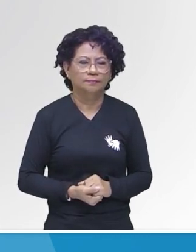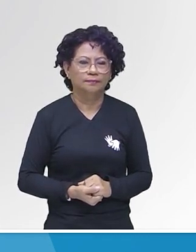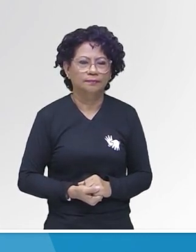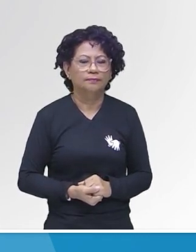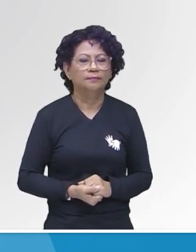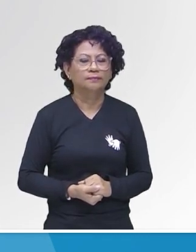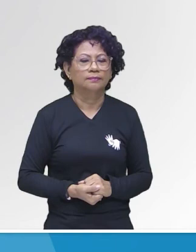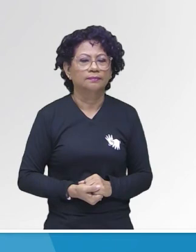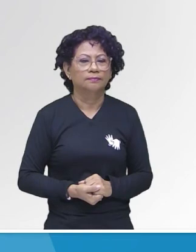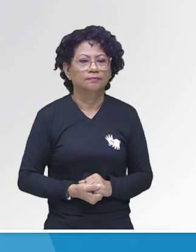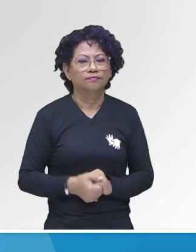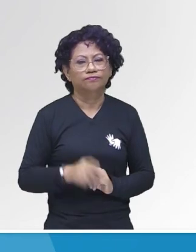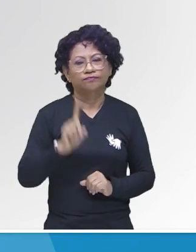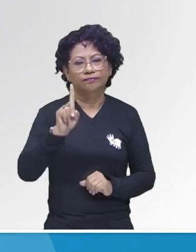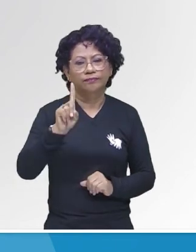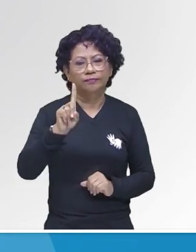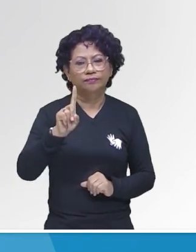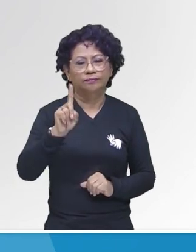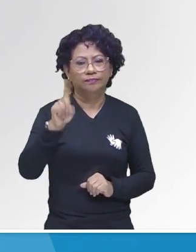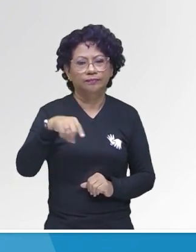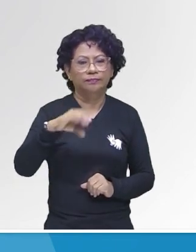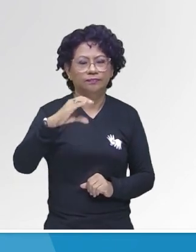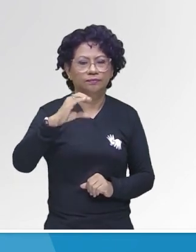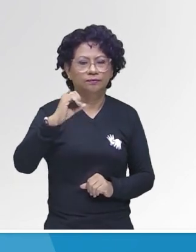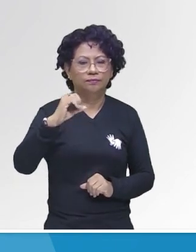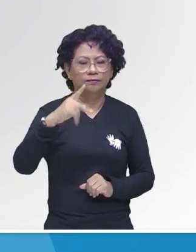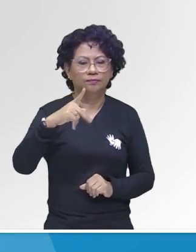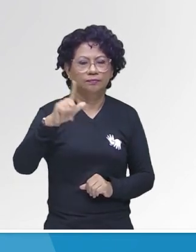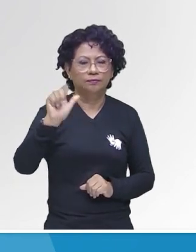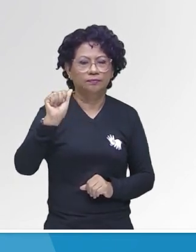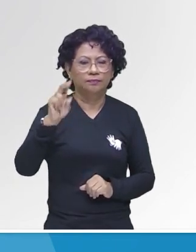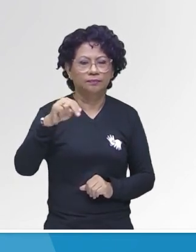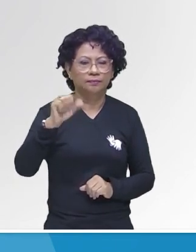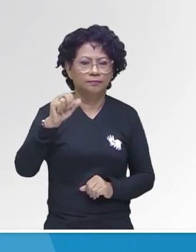mas são coplanares.